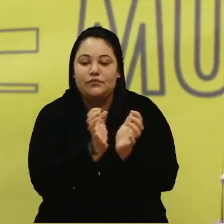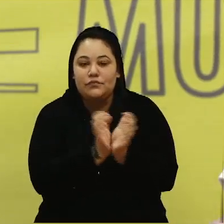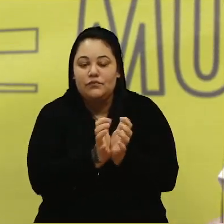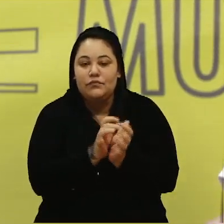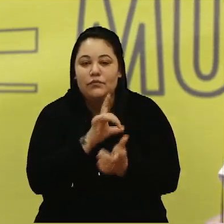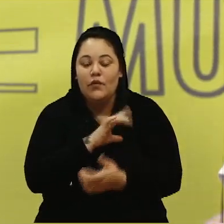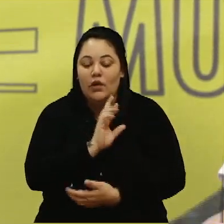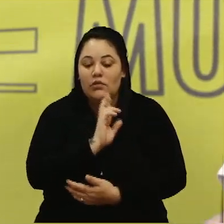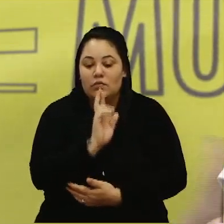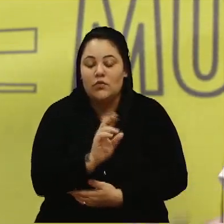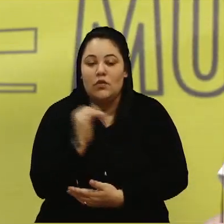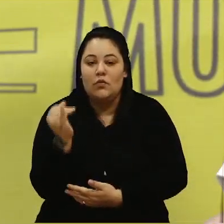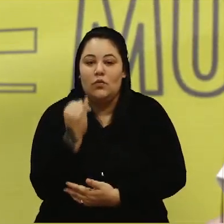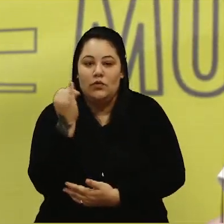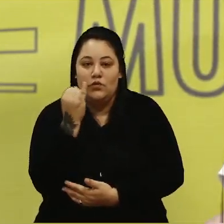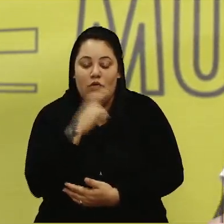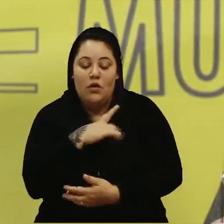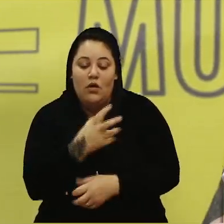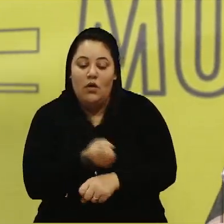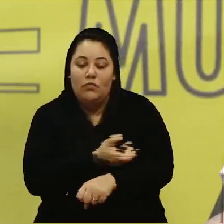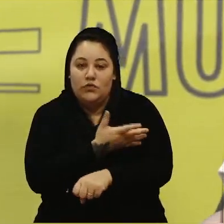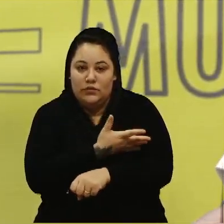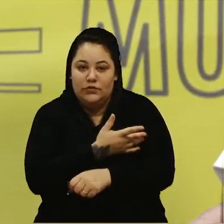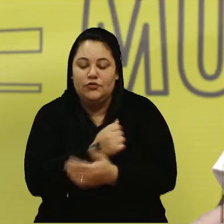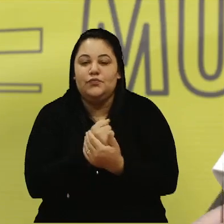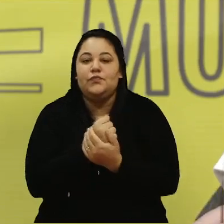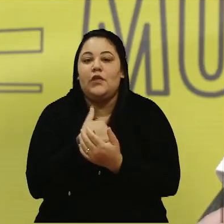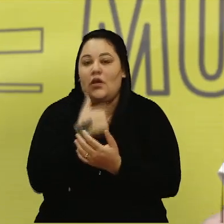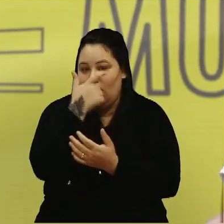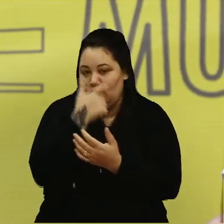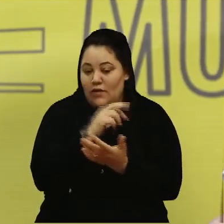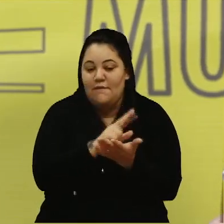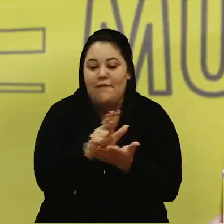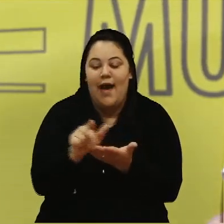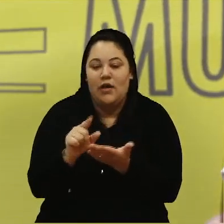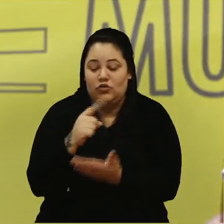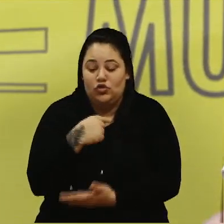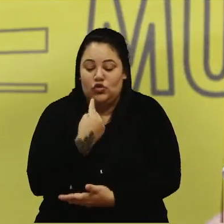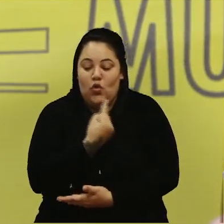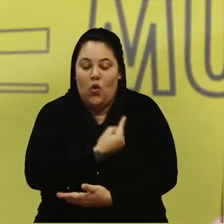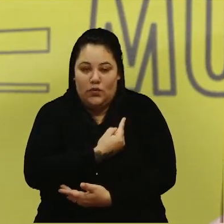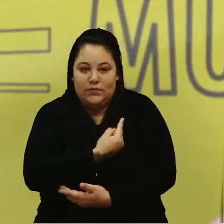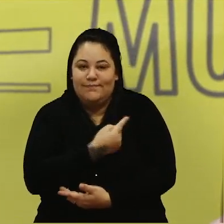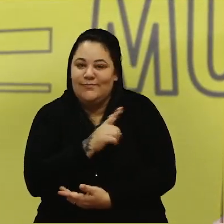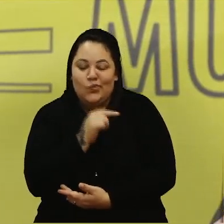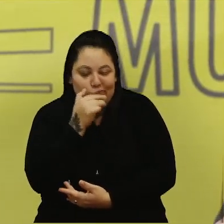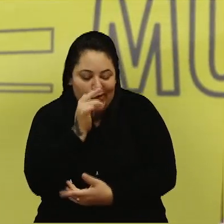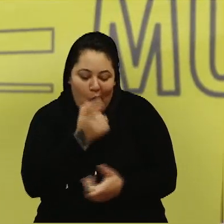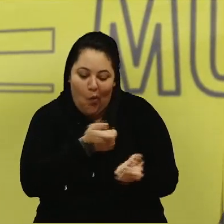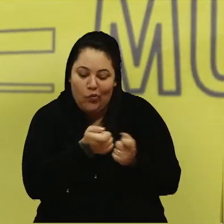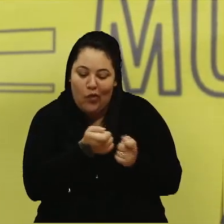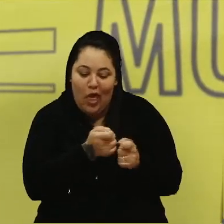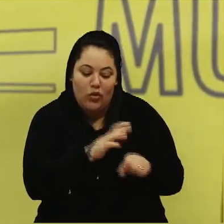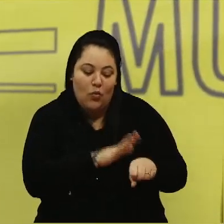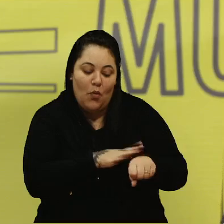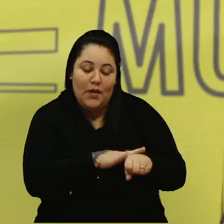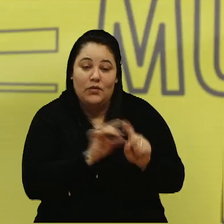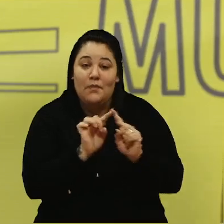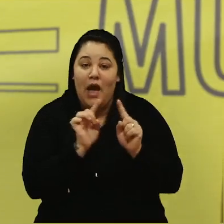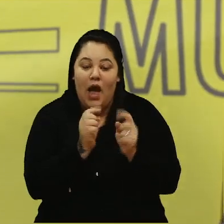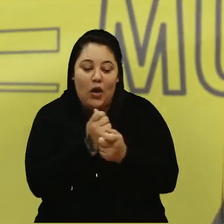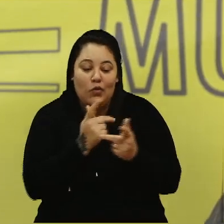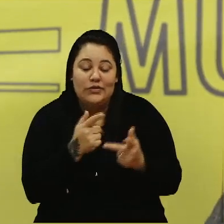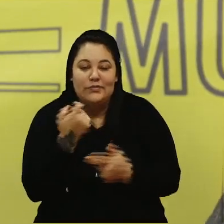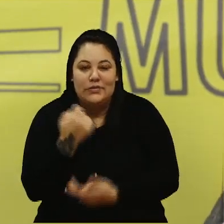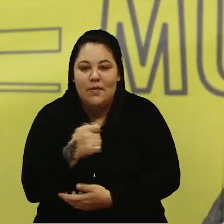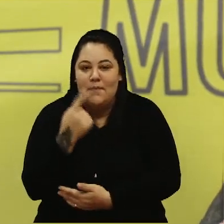foi emocionante, né? Acho que vários de nós não conseguimos nem nos conter muito naquele momento, mas são coisas que a gente precisa